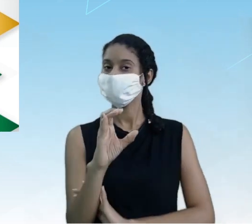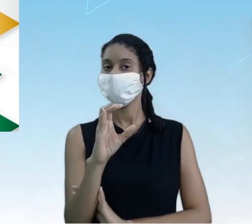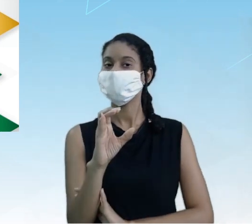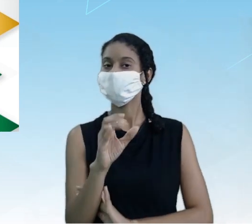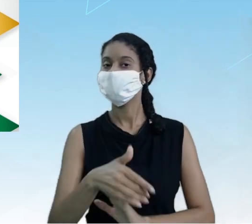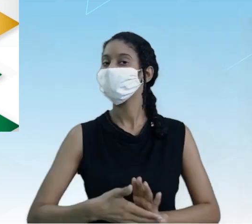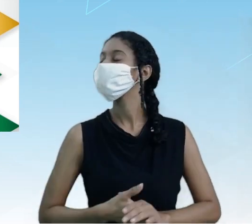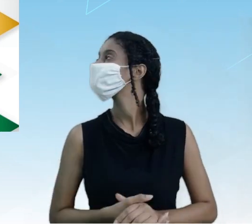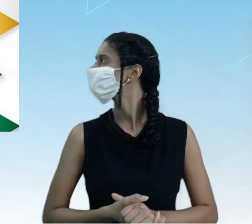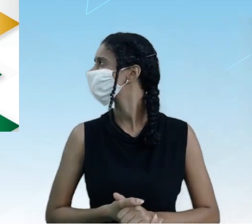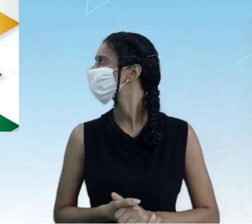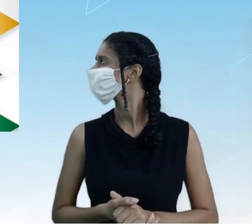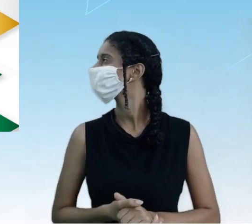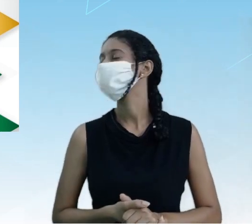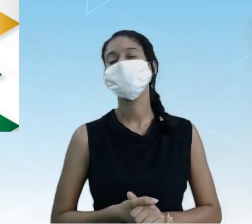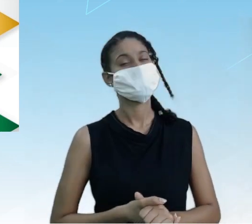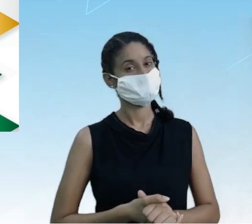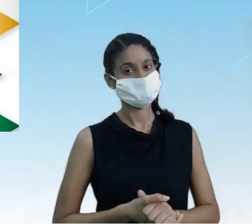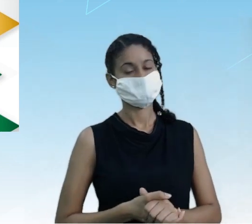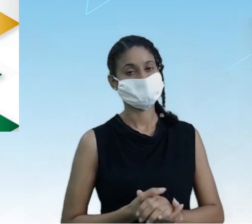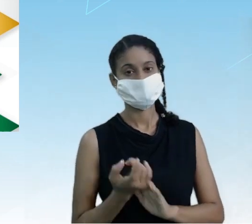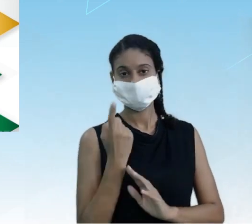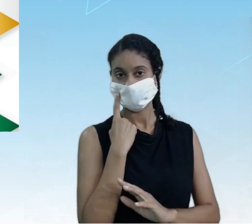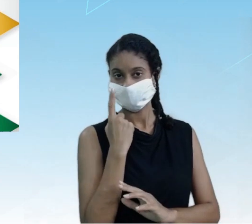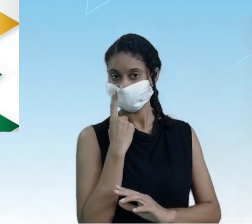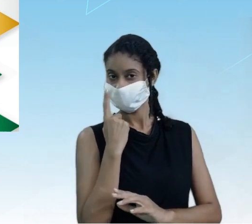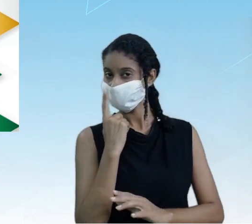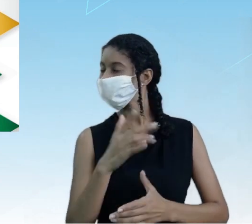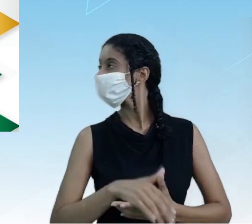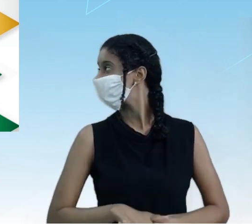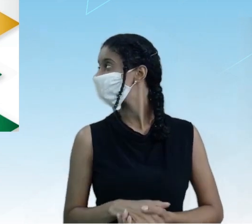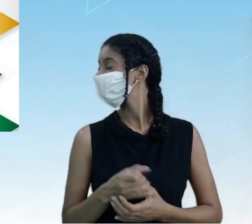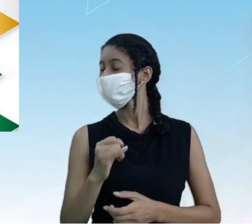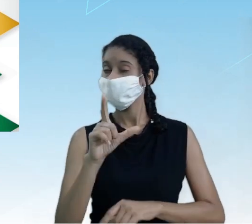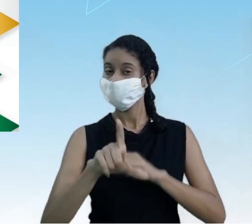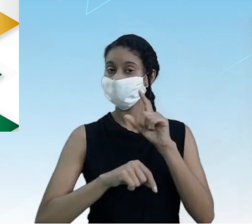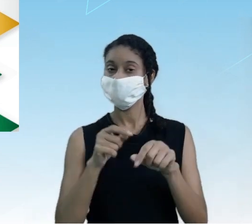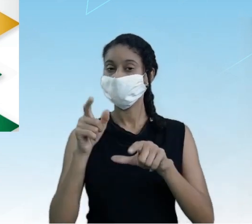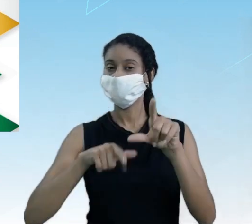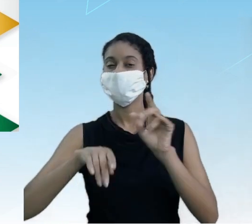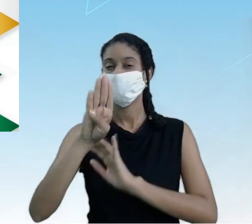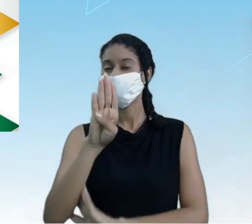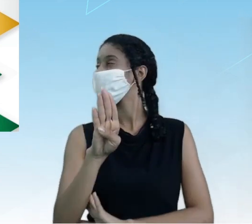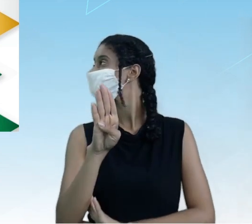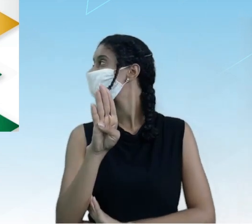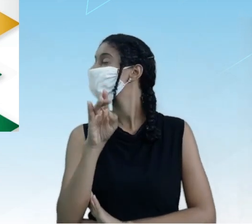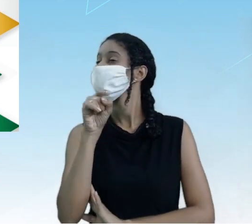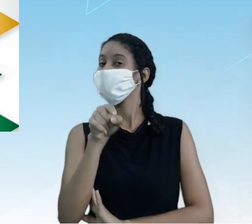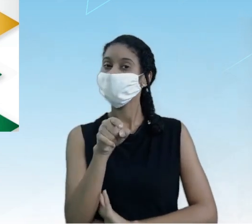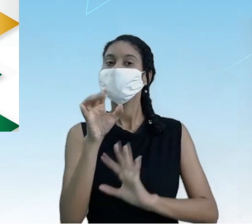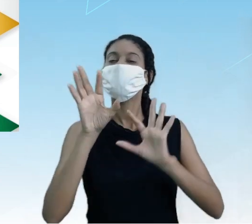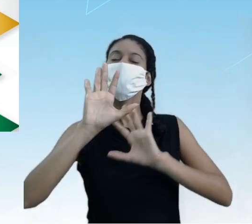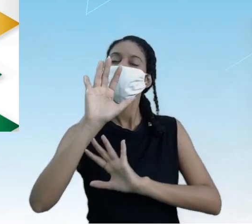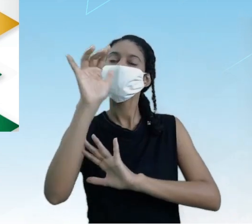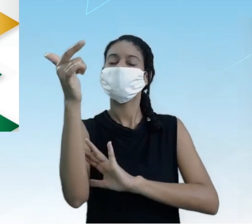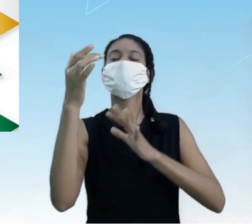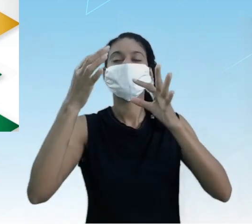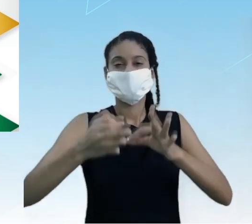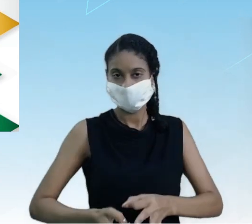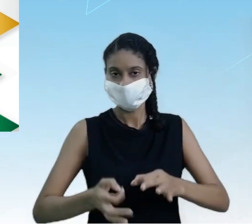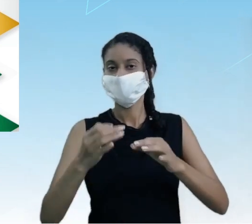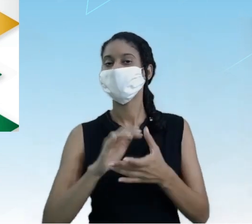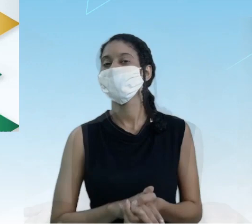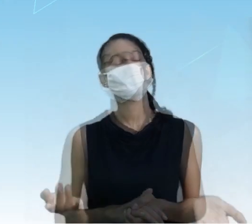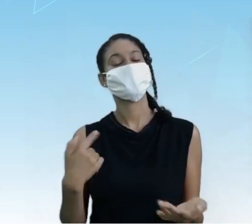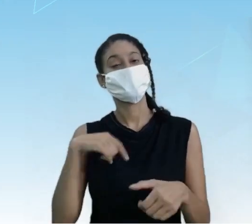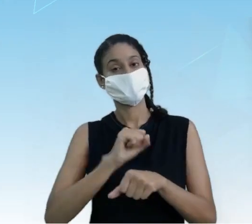Grã-Bretanha, Argentina, Espanha e Itália. Se você escolheu letra B, obviamente você acertou.